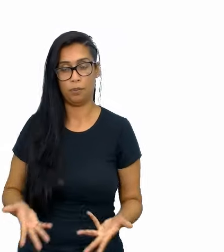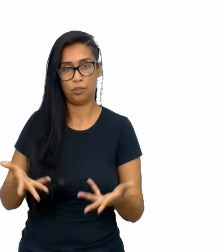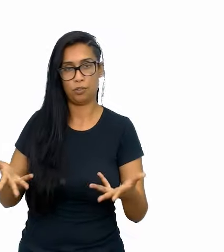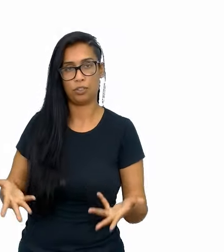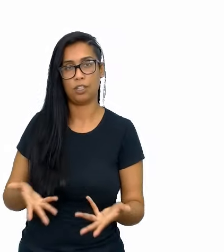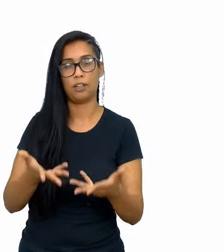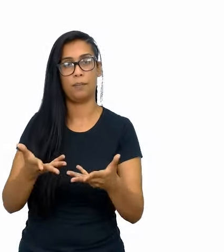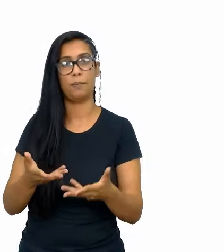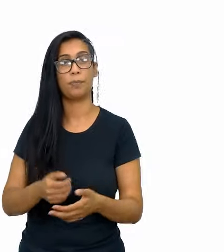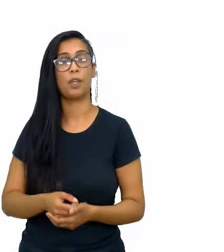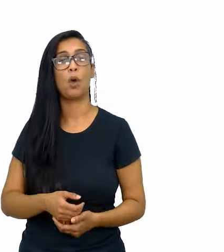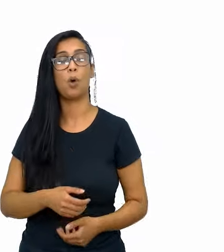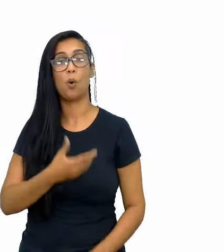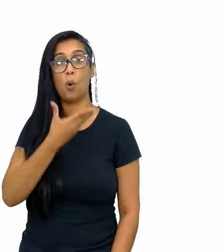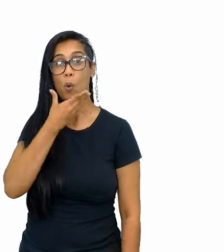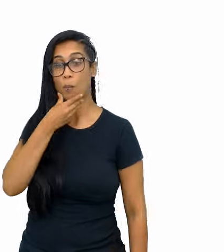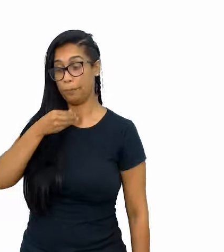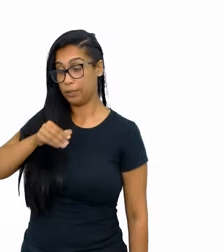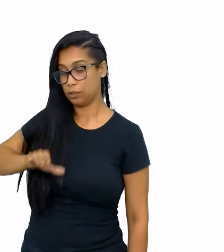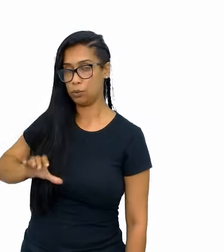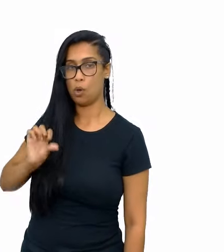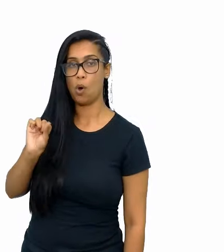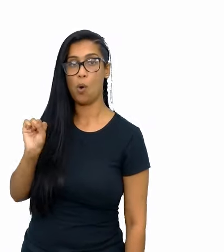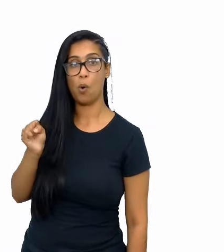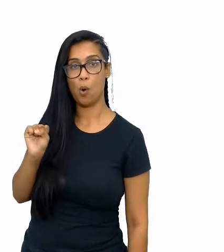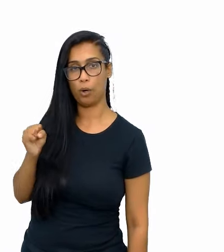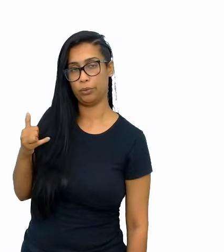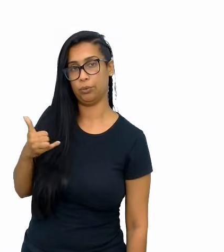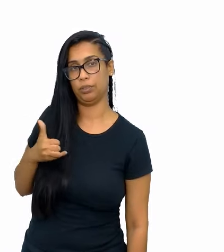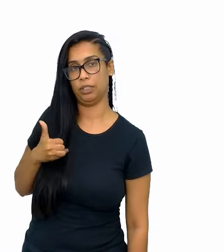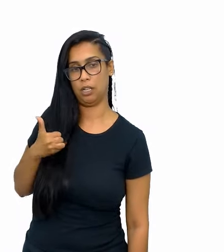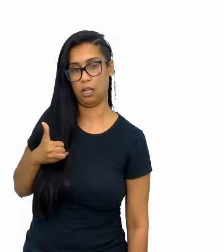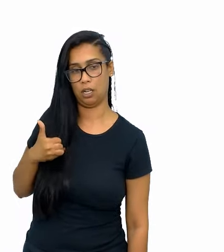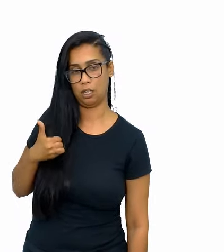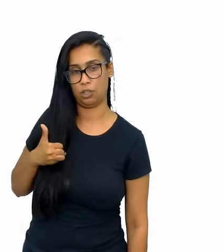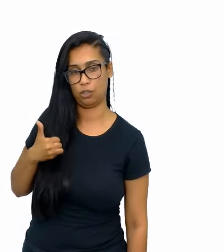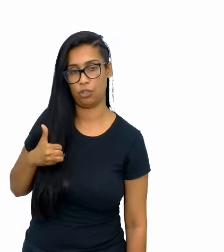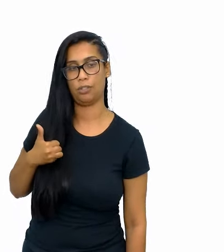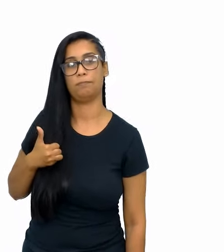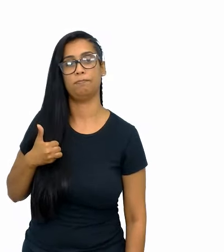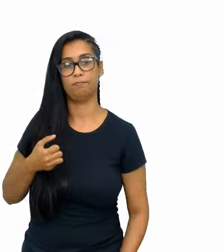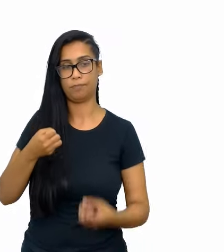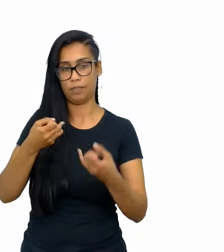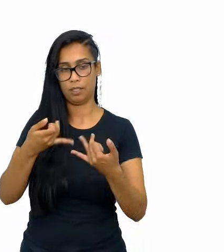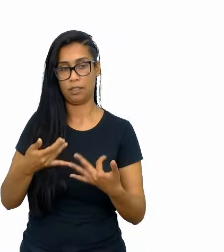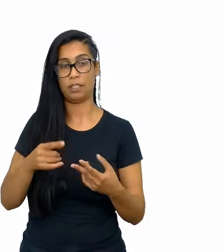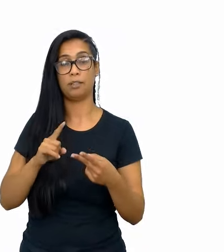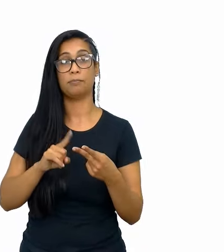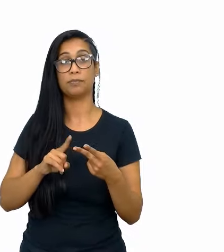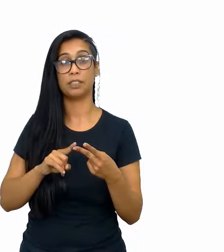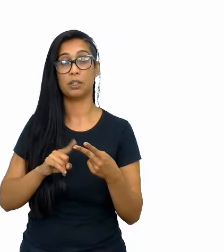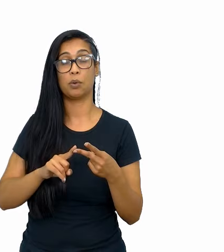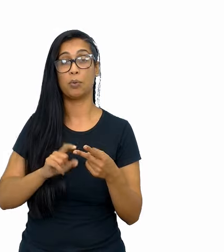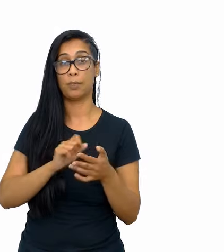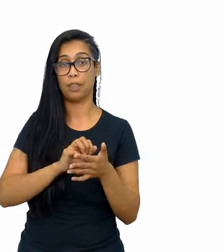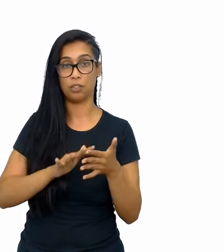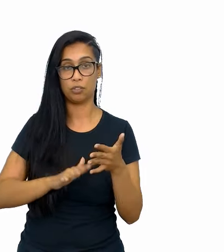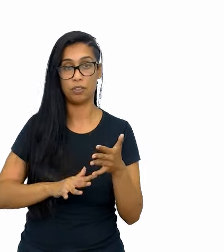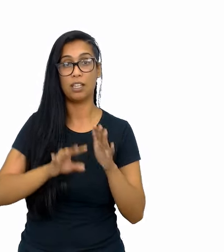garoto de 8 anos. Esse relato foi publicado em um blog, e a atividade 2, ela propõe a leitura de um